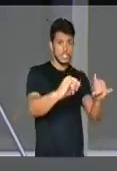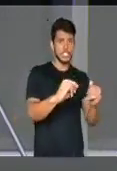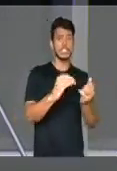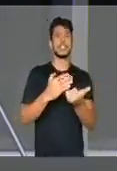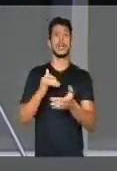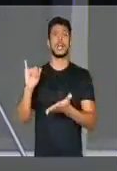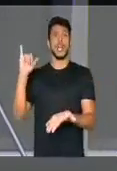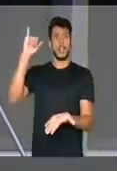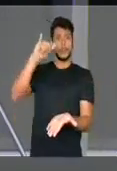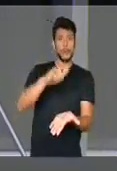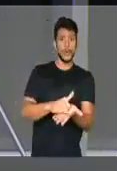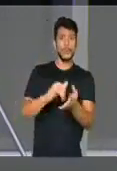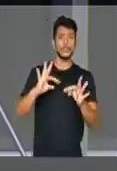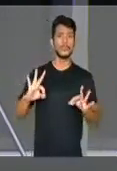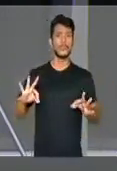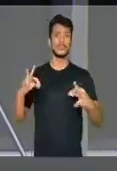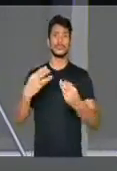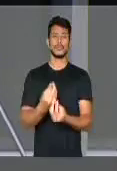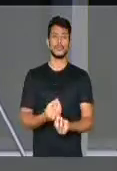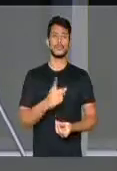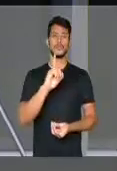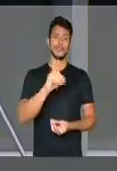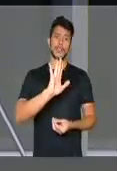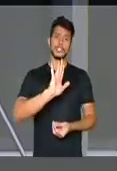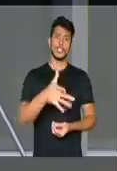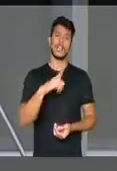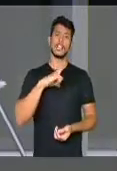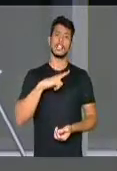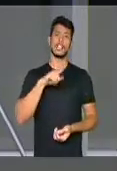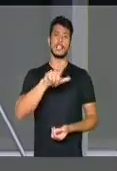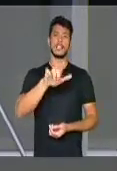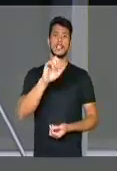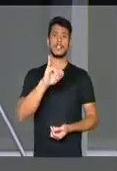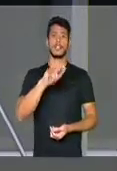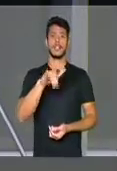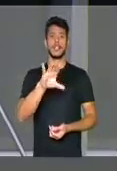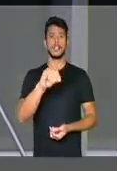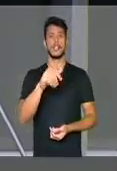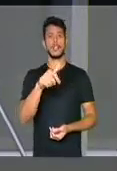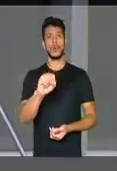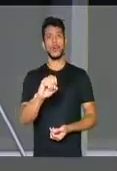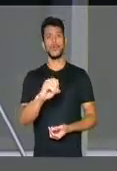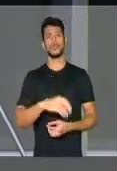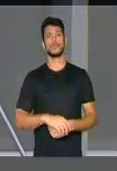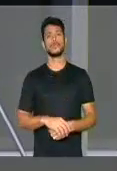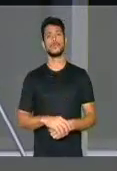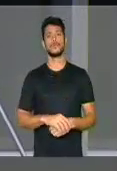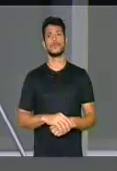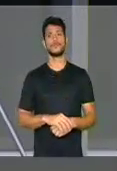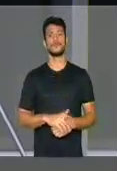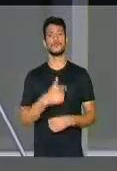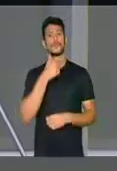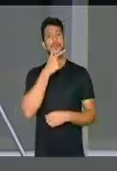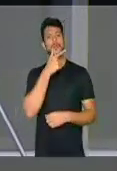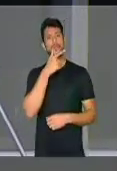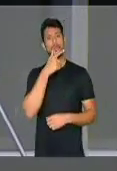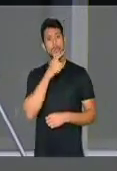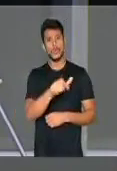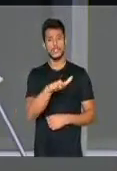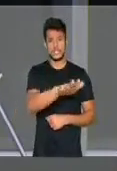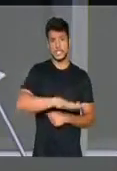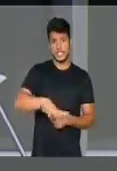e agricultura, tudo está sendo leiloado no mercado internacional. Na conquista de terras